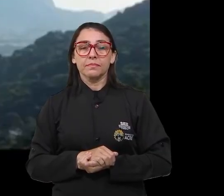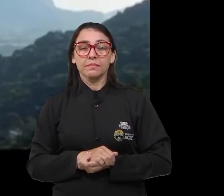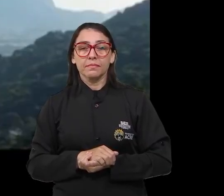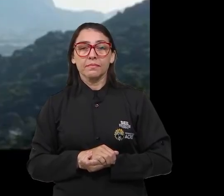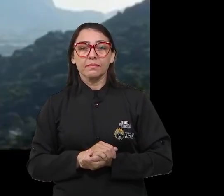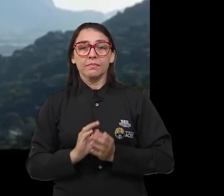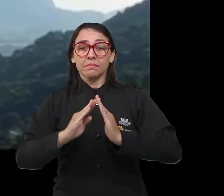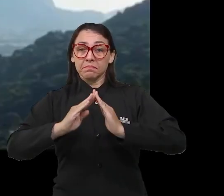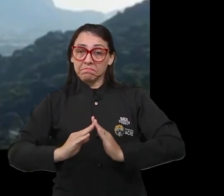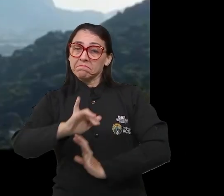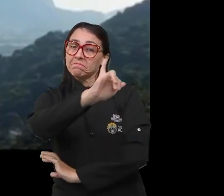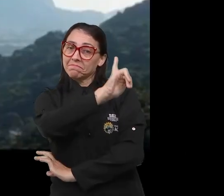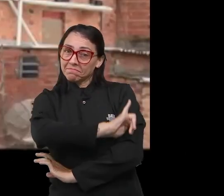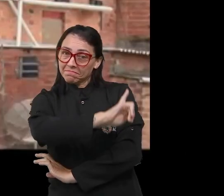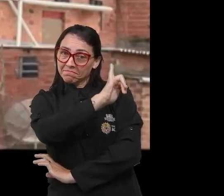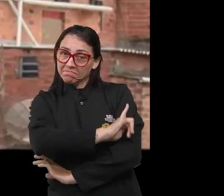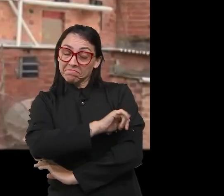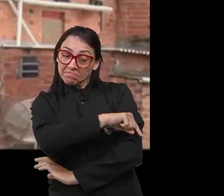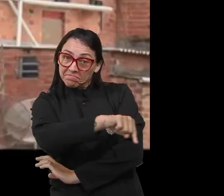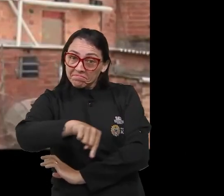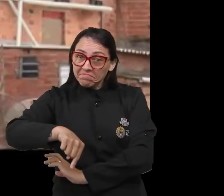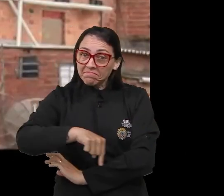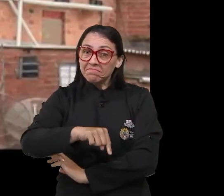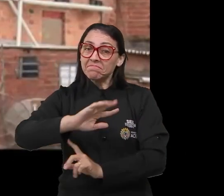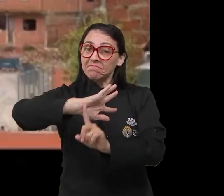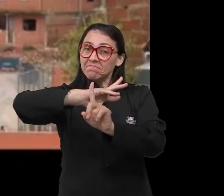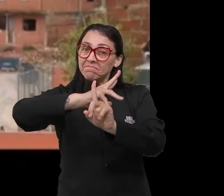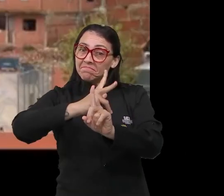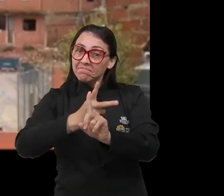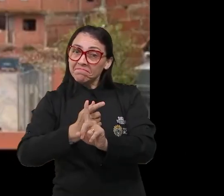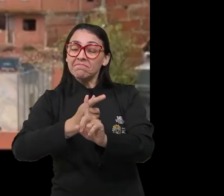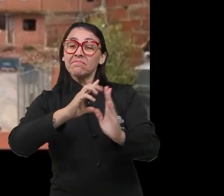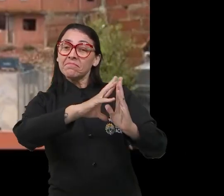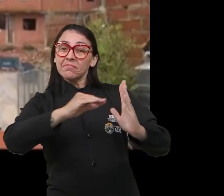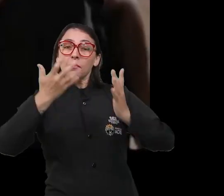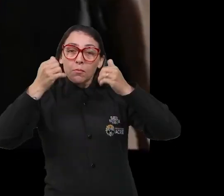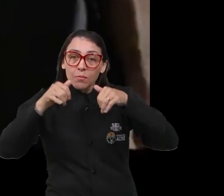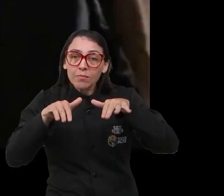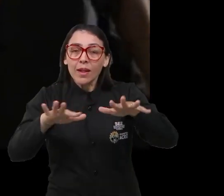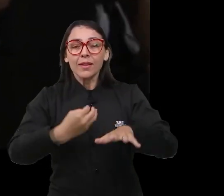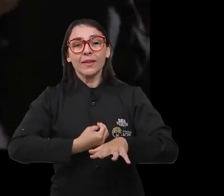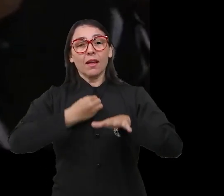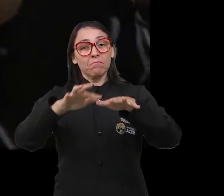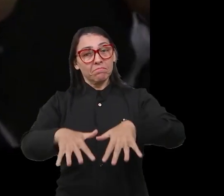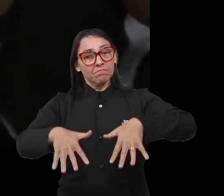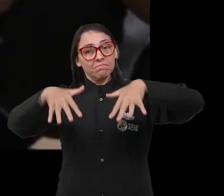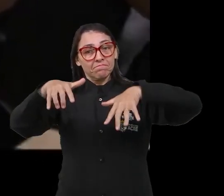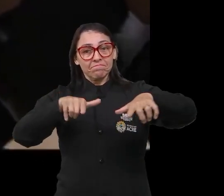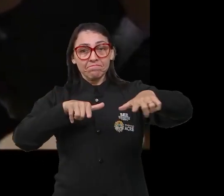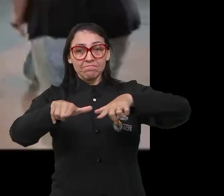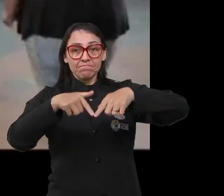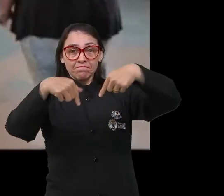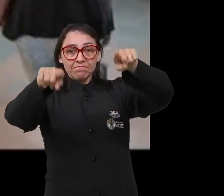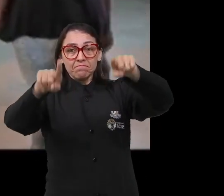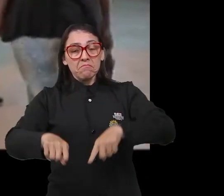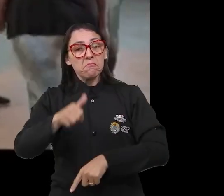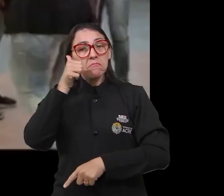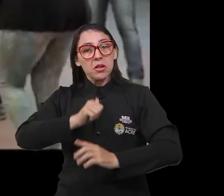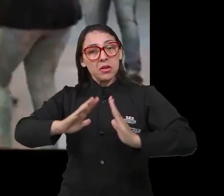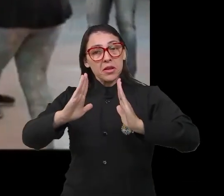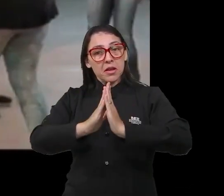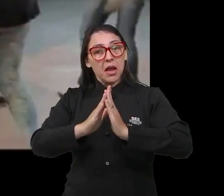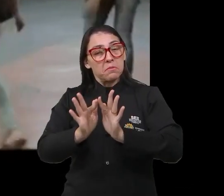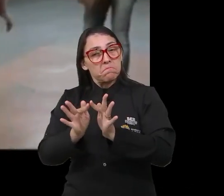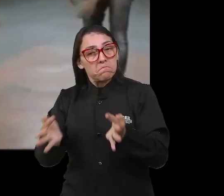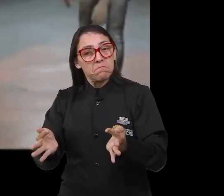Estamos no Rio de Janeiro. Por aqui, a arte imita o drama da vida. No palco, trabalhadores, donas de casa,